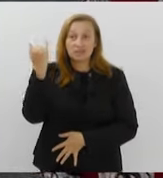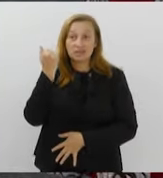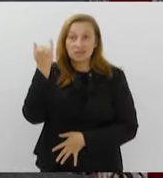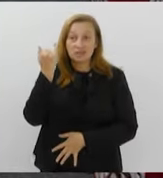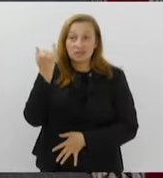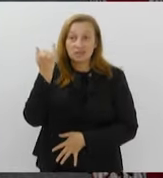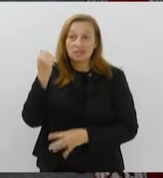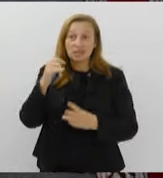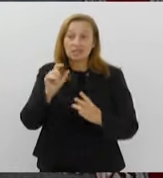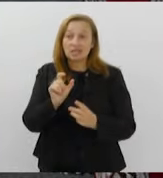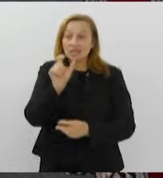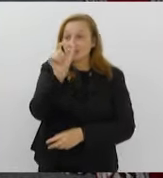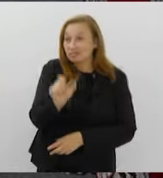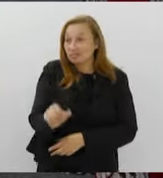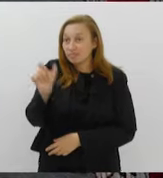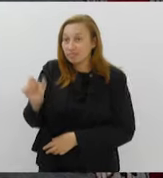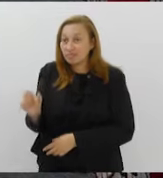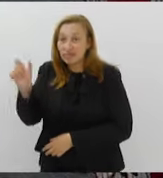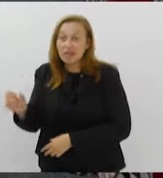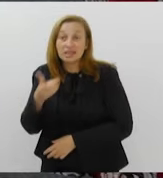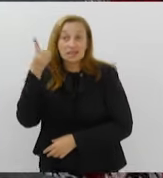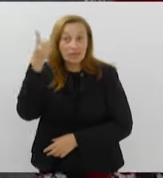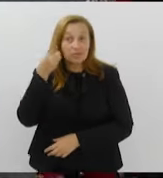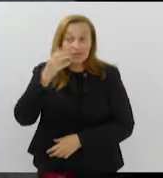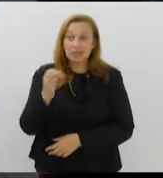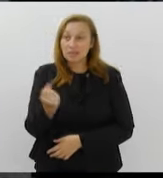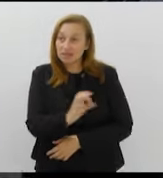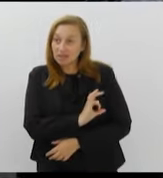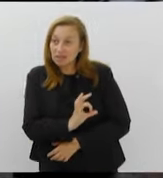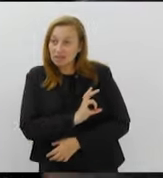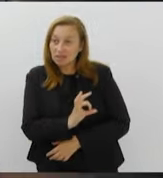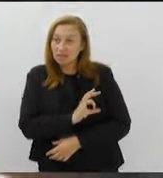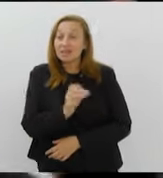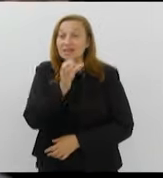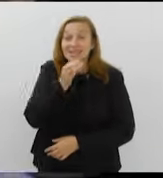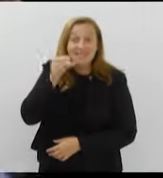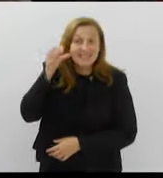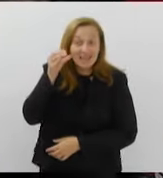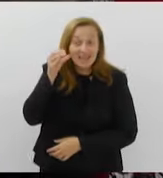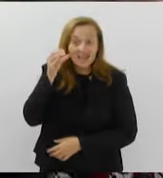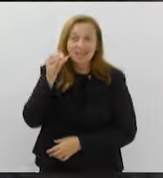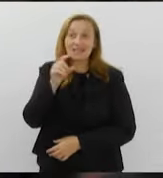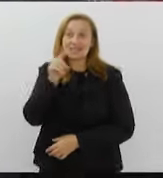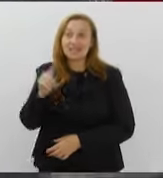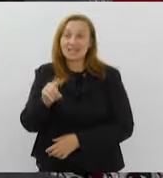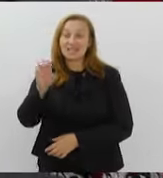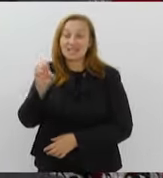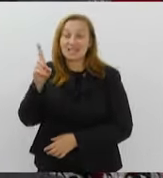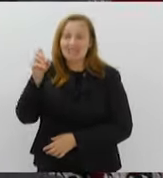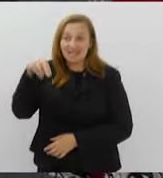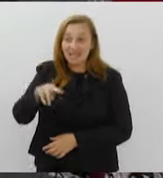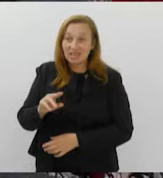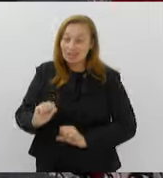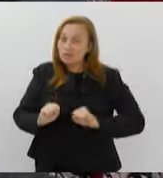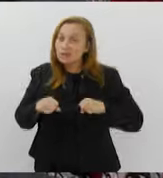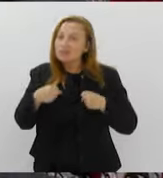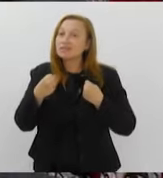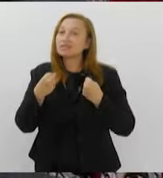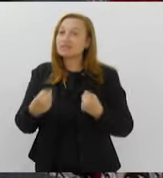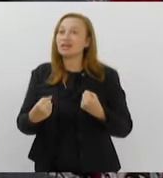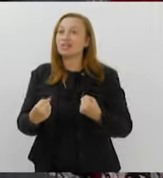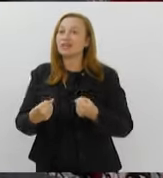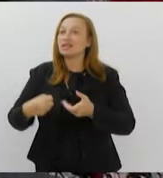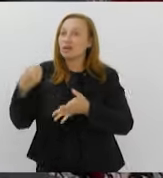essas parlamentares, deputada Marta Rocha, deputada Zeidan, deputada Célia Jordão, têm no sentido da defesa intransigente